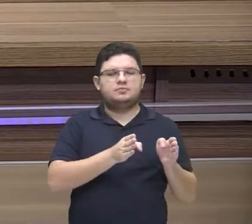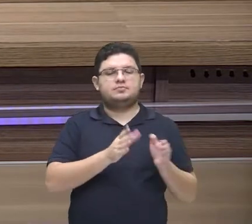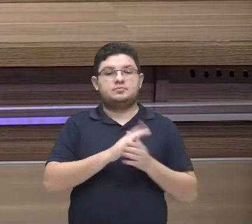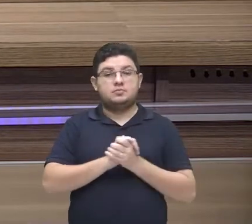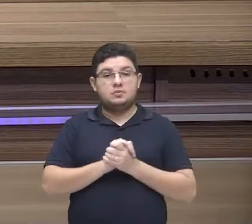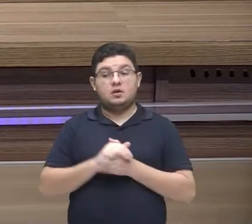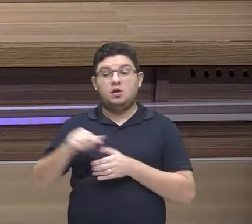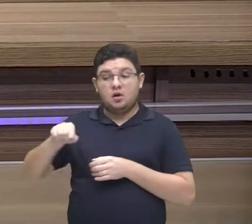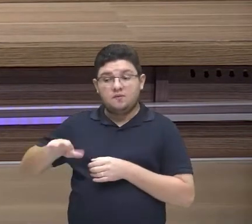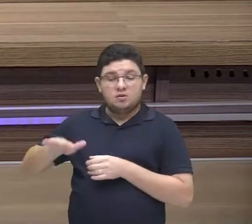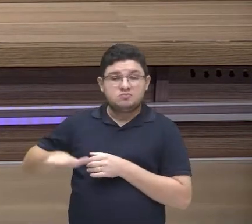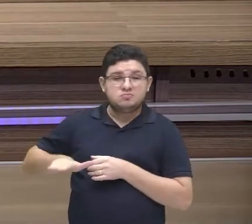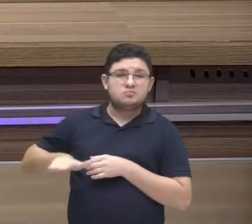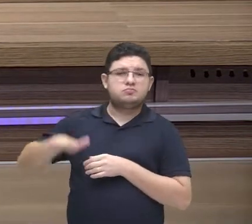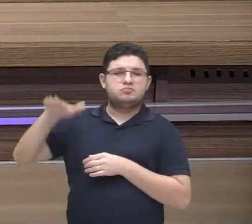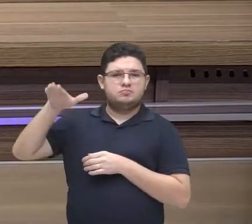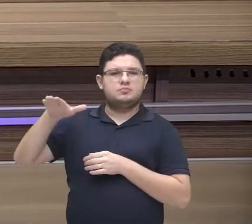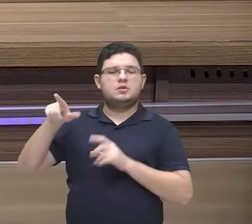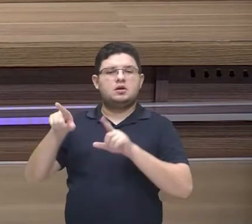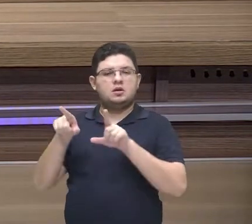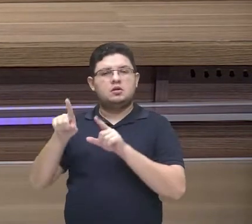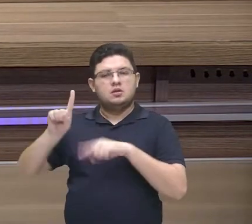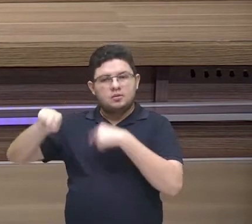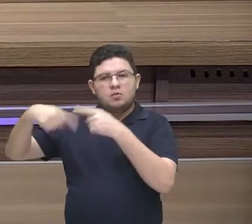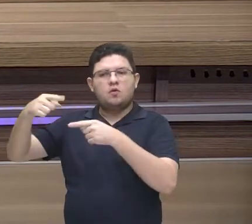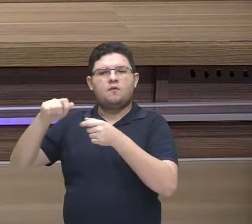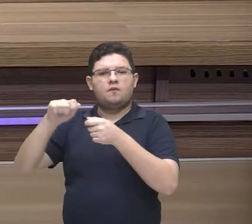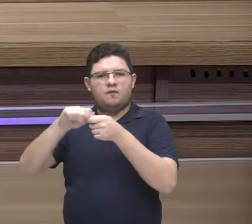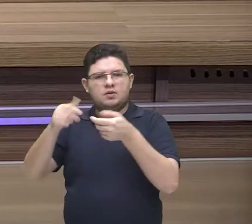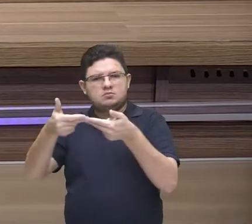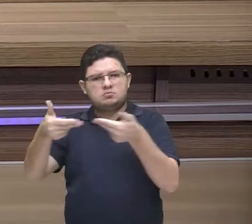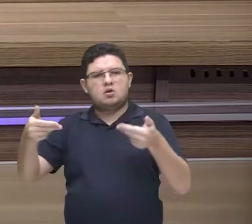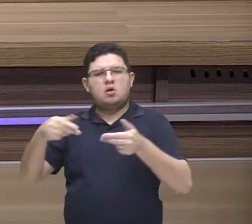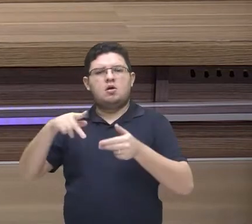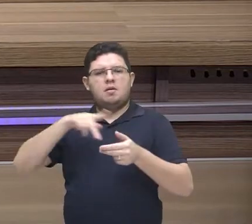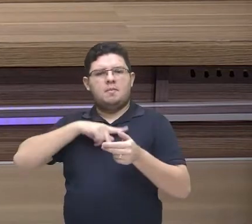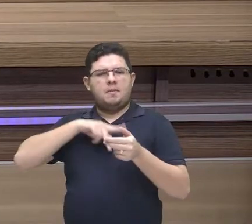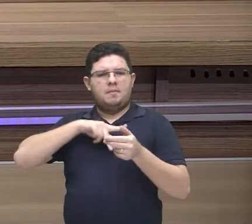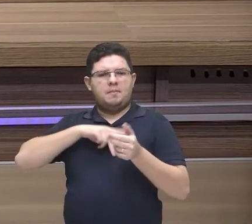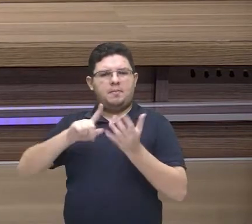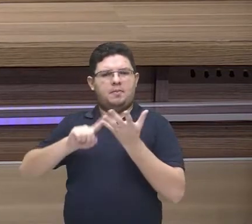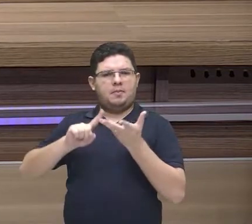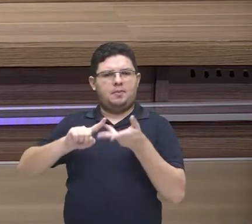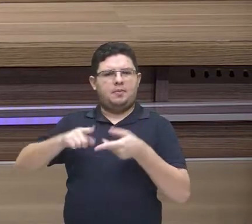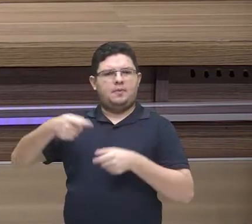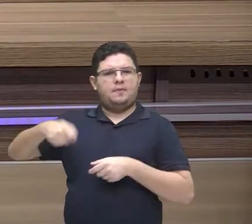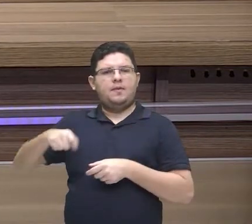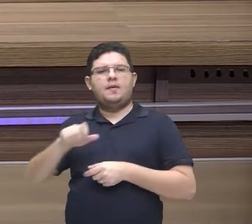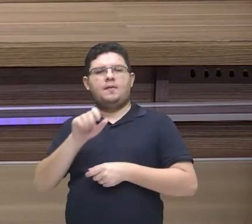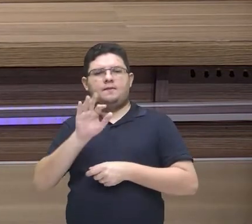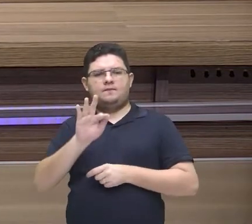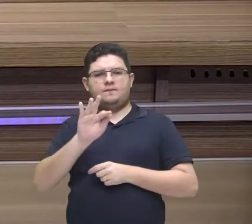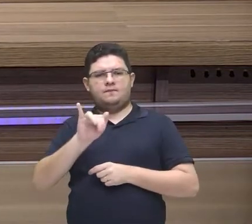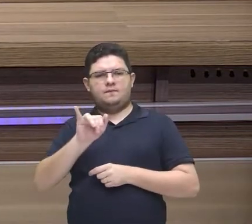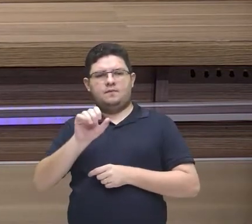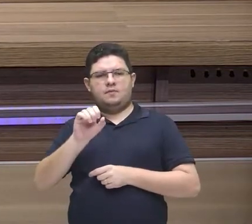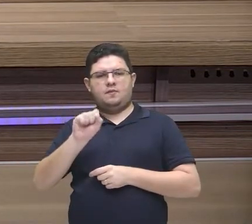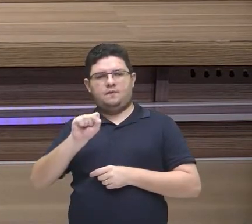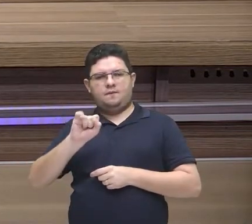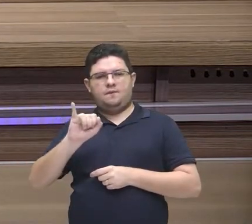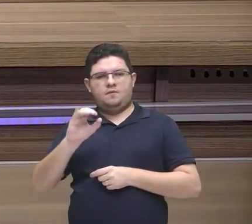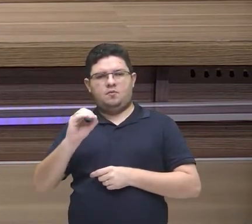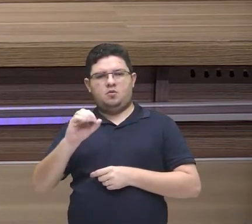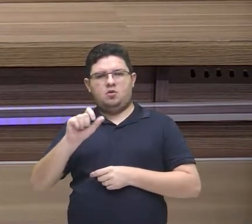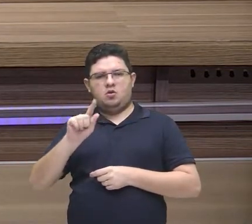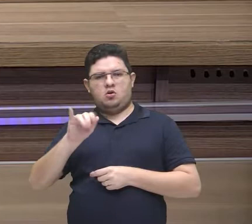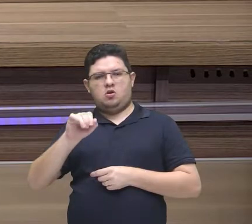é outro aprendizado. Então, tudo tem que ter a paciência, a responsabilidade, a observação, que é a coisa